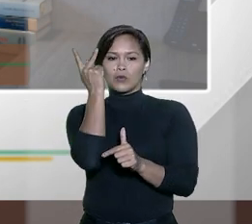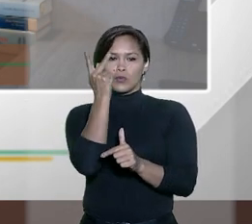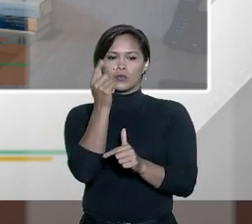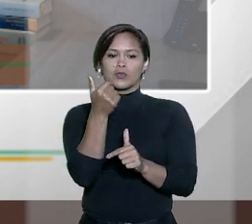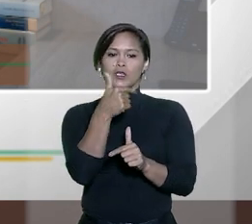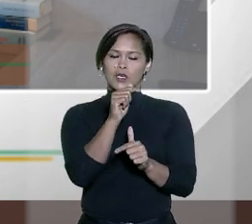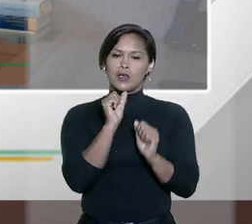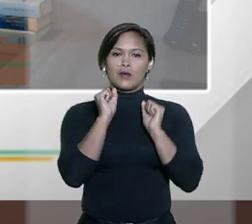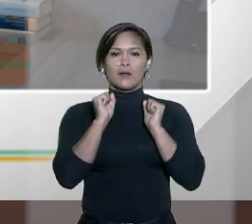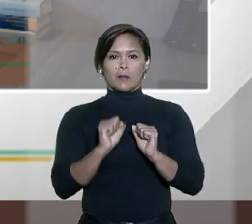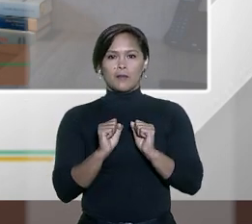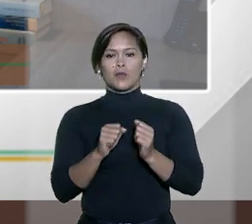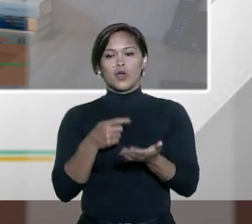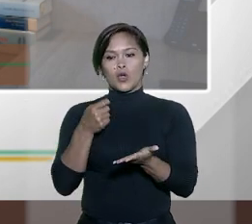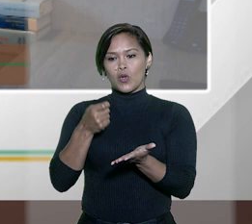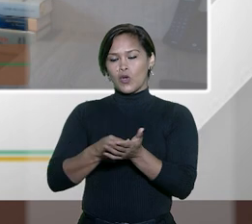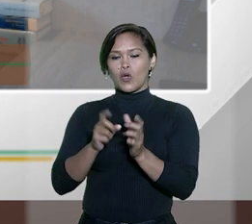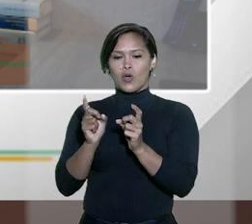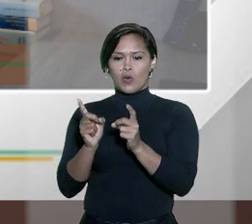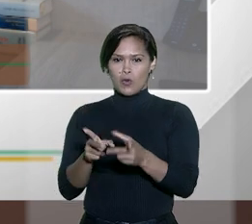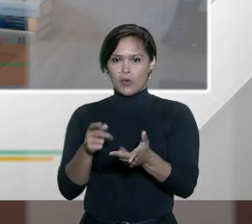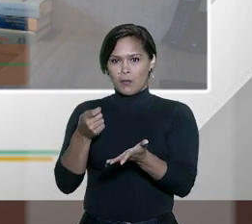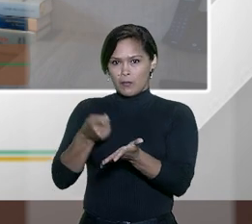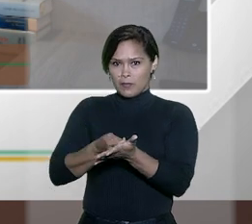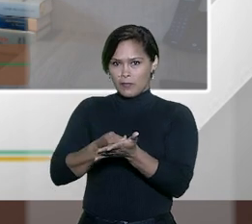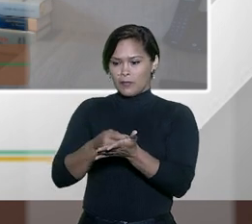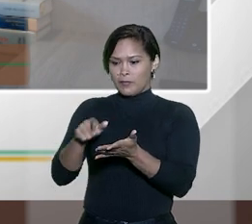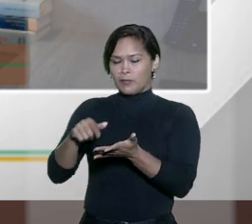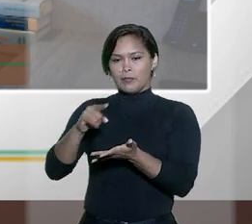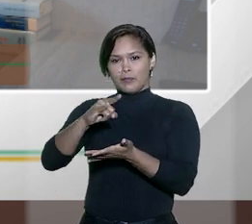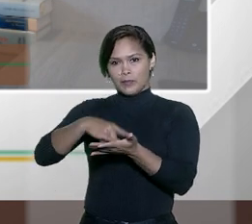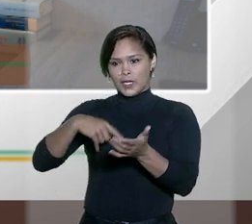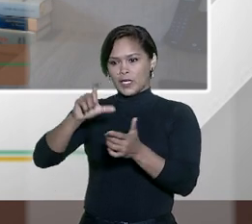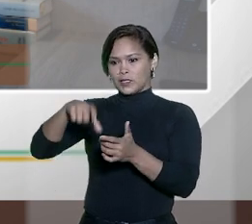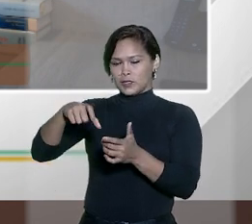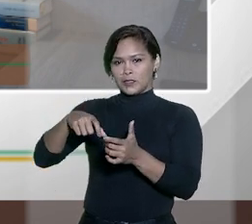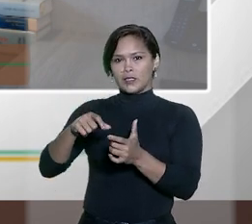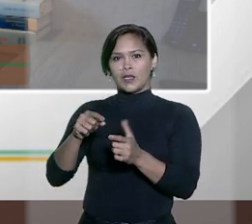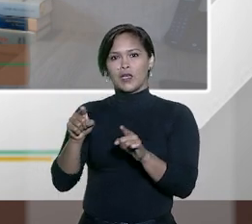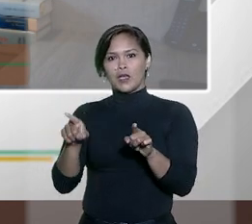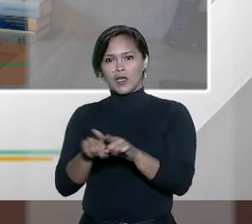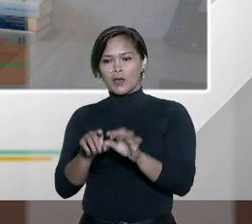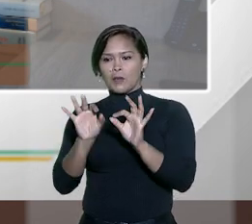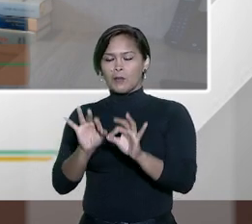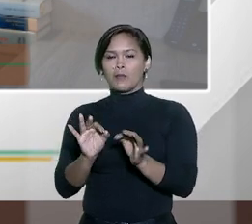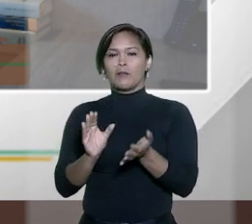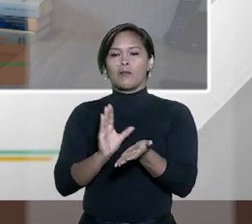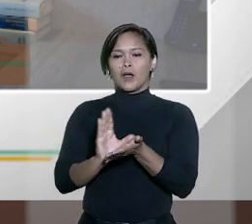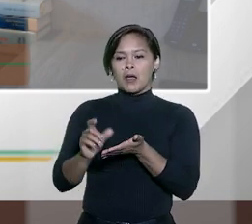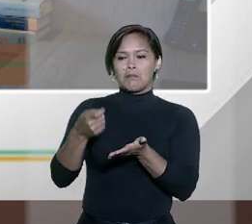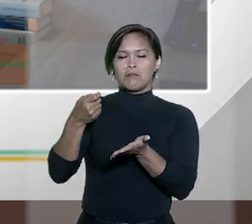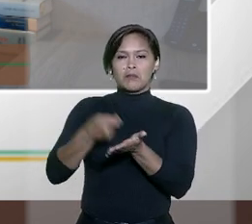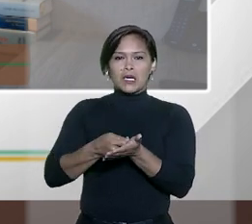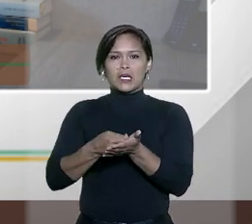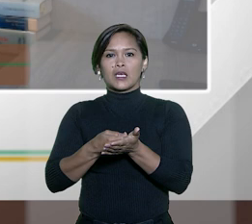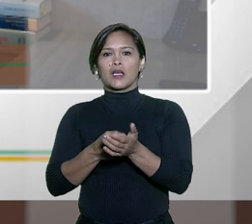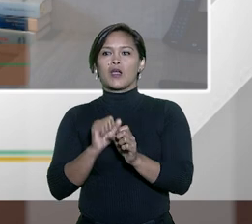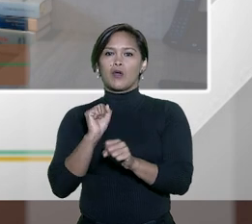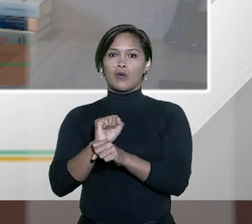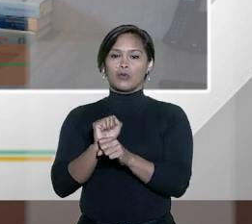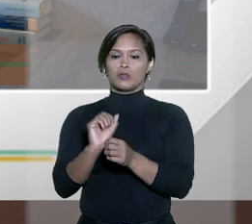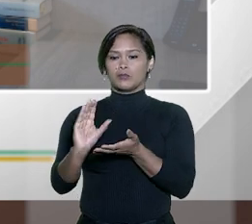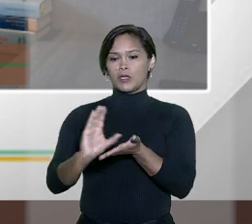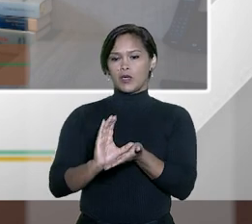alguém, esse alguém pode comprar esse crédito, comprar esse precatório para fins de compensação ou não, ou até